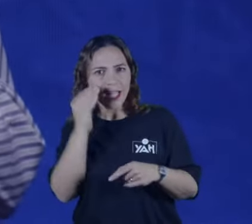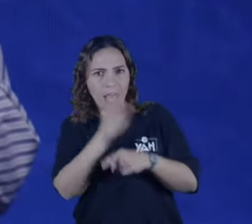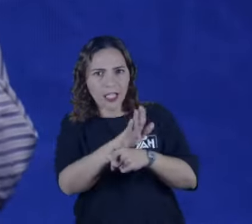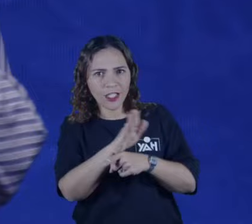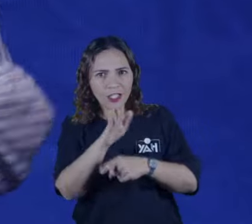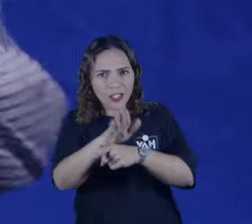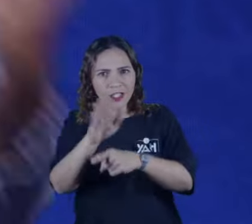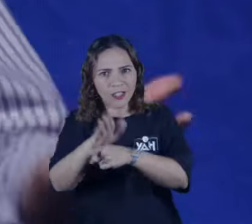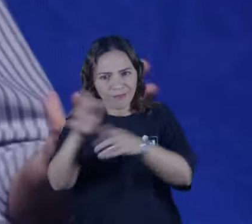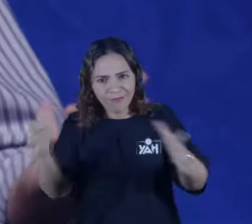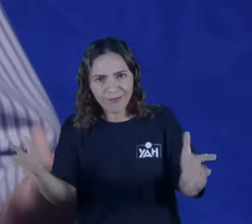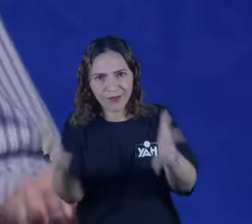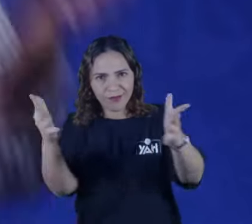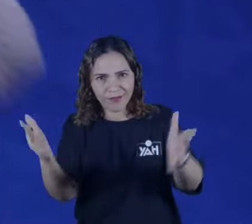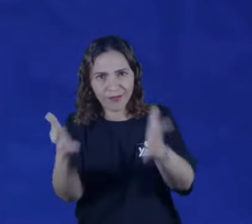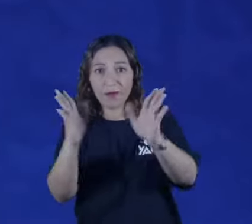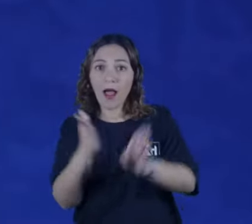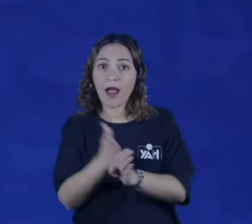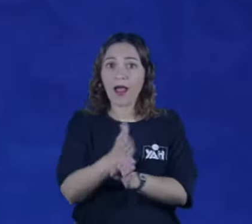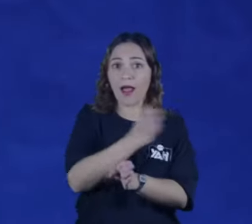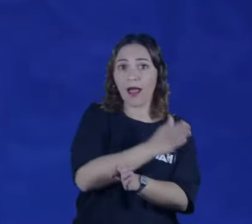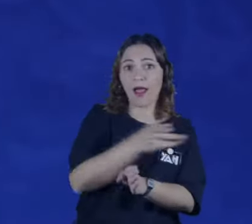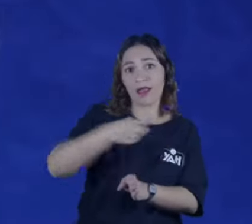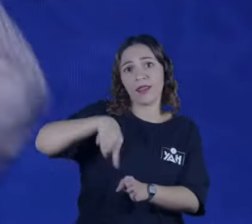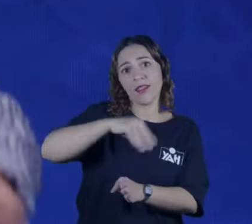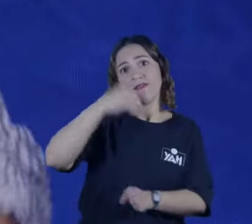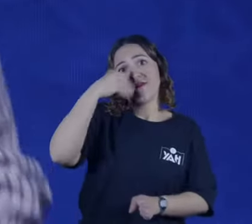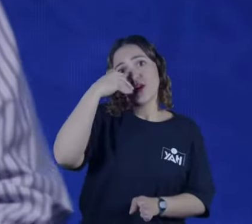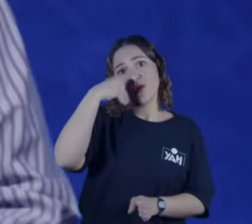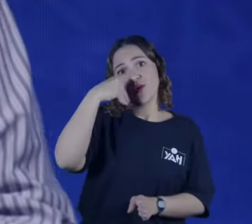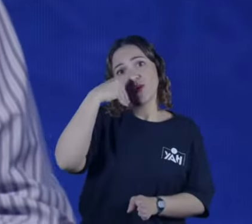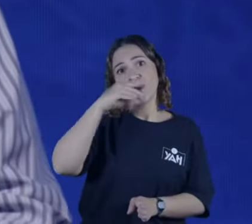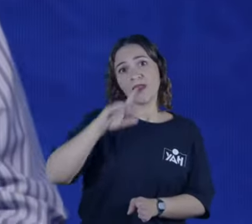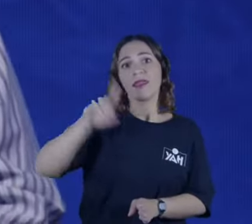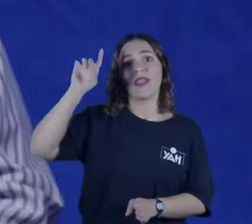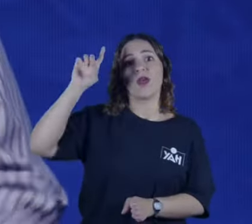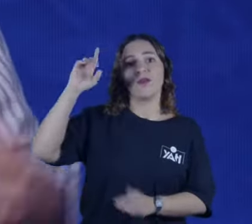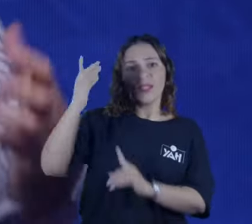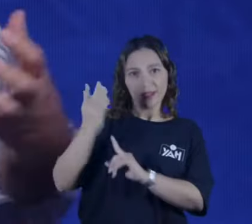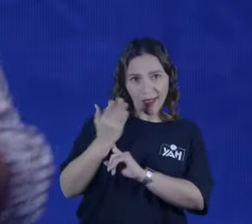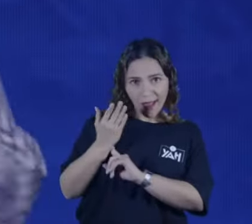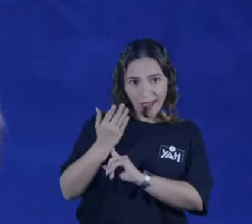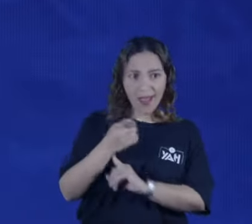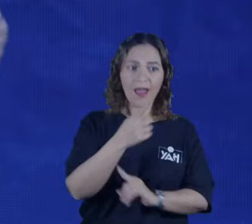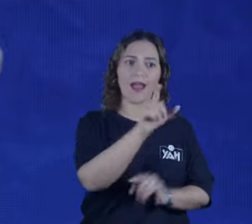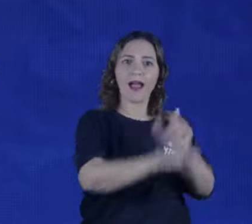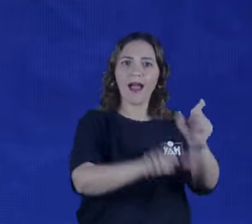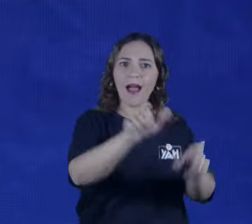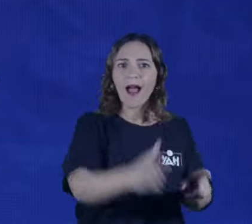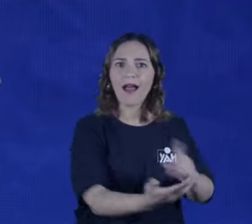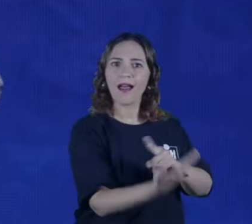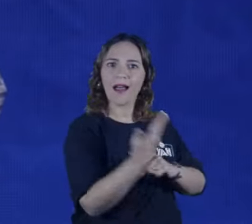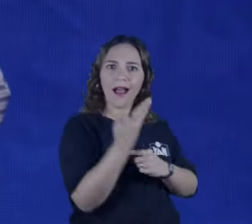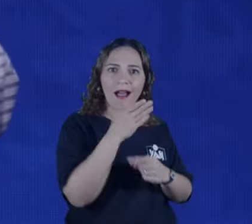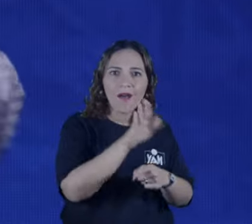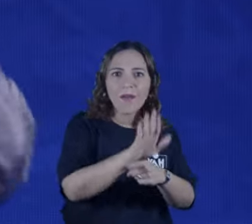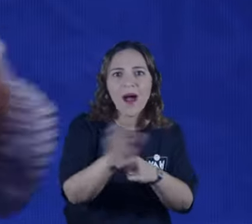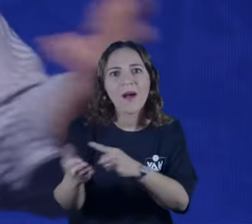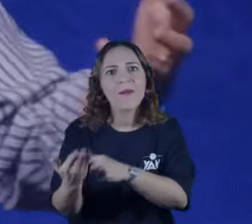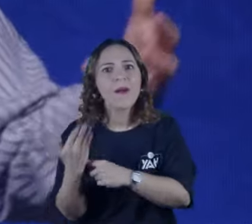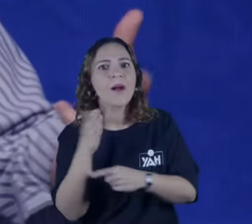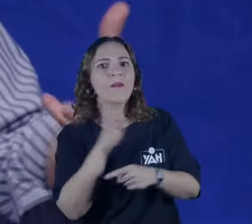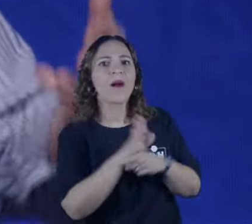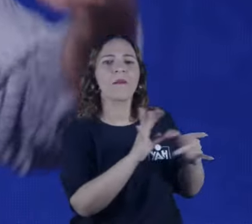os outros, do outro lado nós somos fracos e somos fortalecidos pelos outros. E juntos,